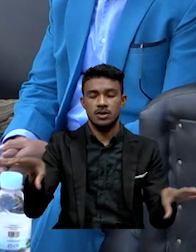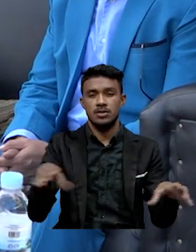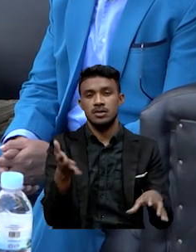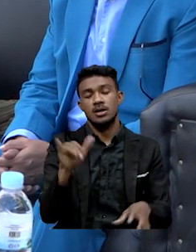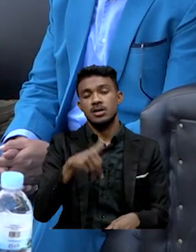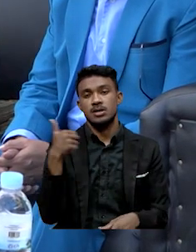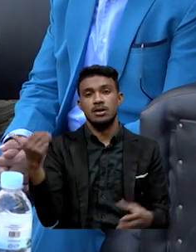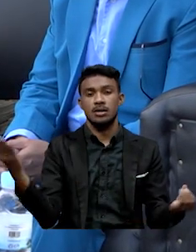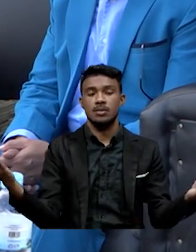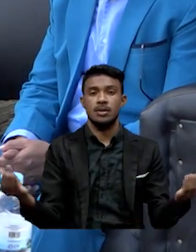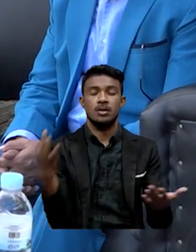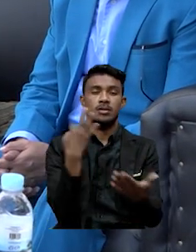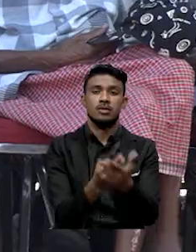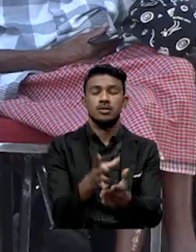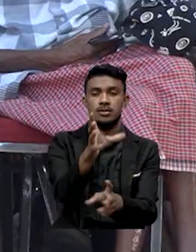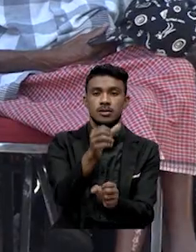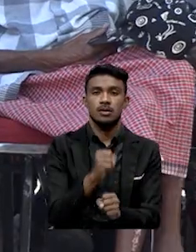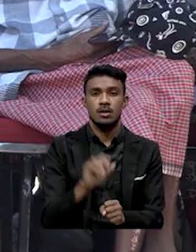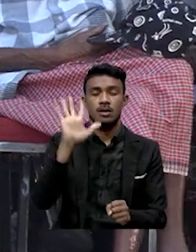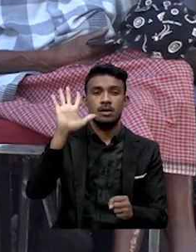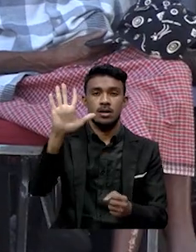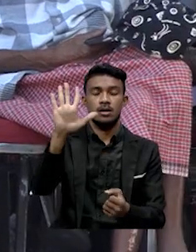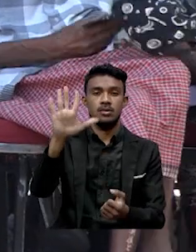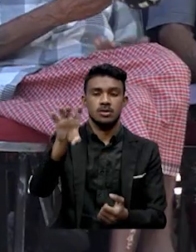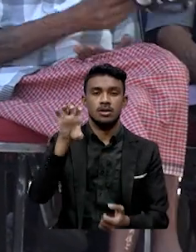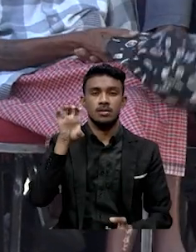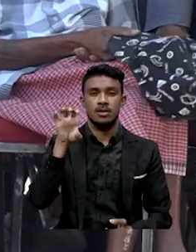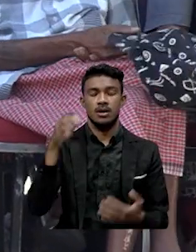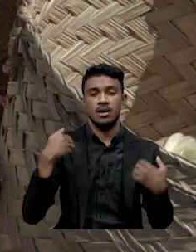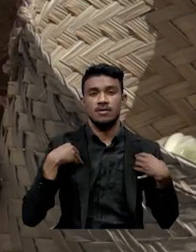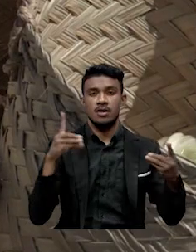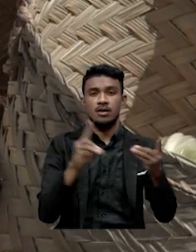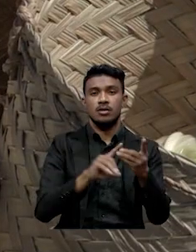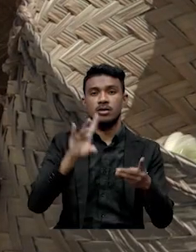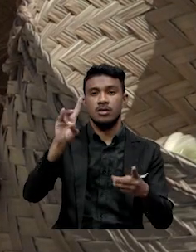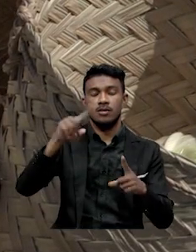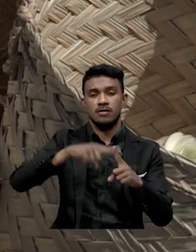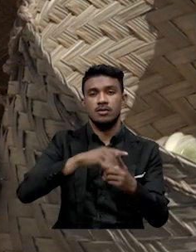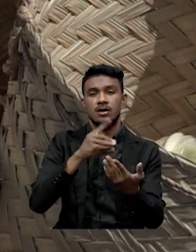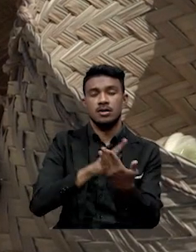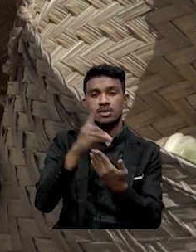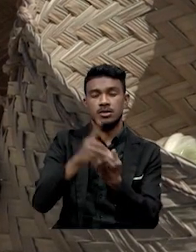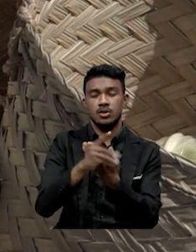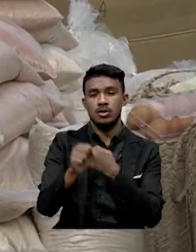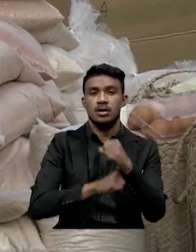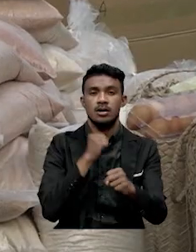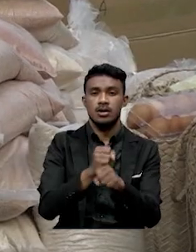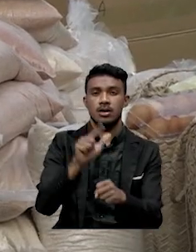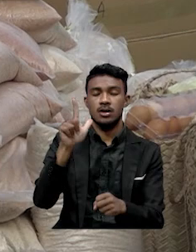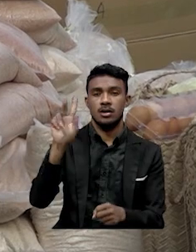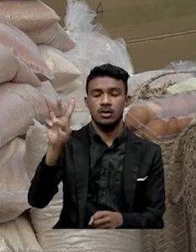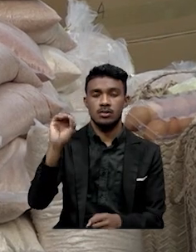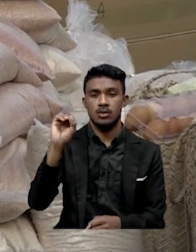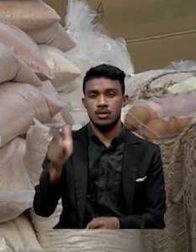nebe salário mensal liu dólar atus lima. E agora, em hito, fulan dezembro, tinham Rio Rua, Ronaldo Ressin Ida,